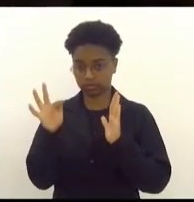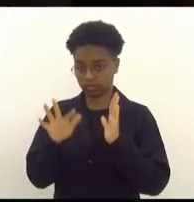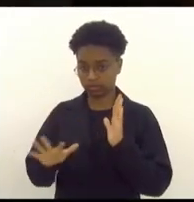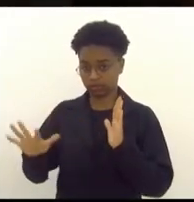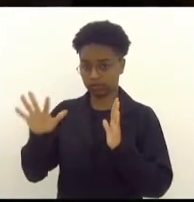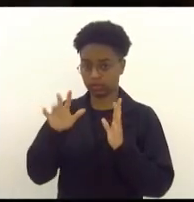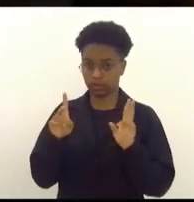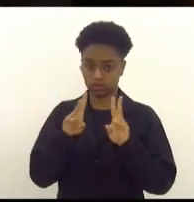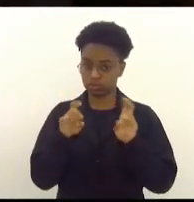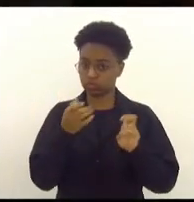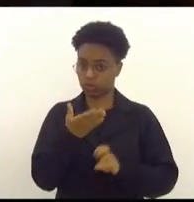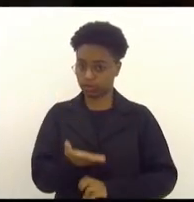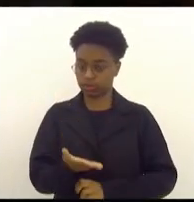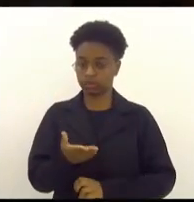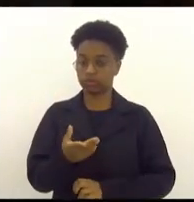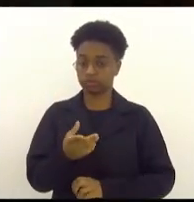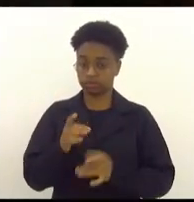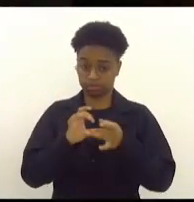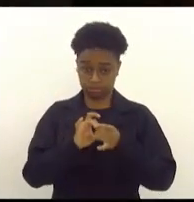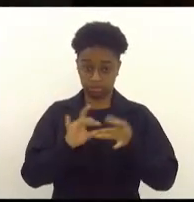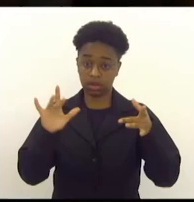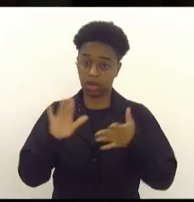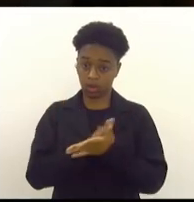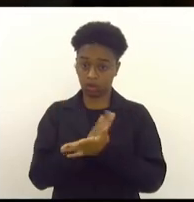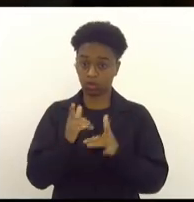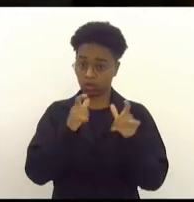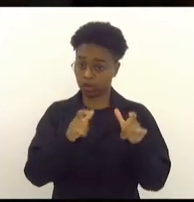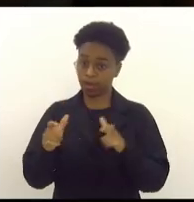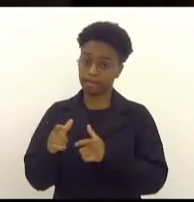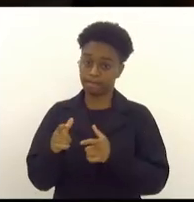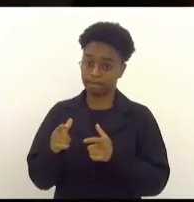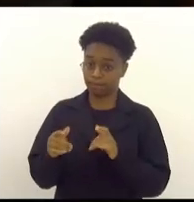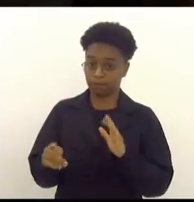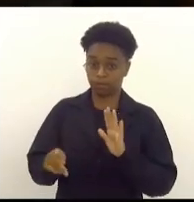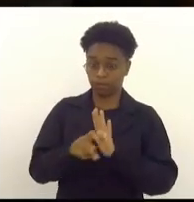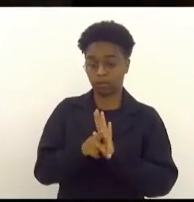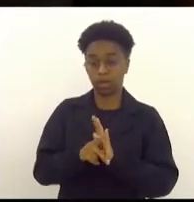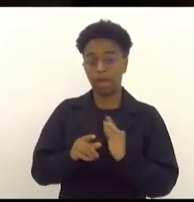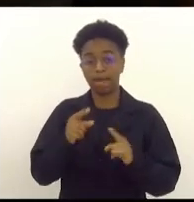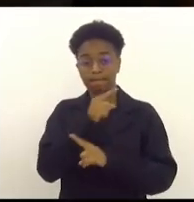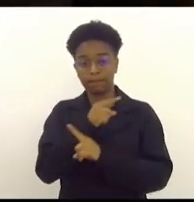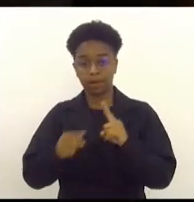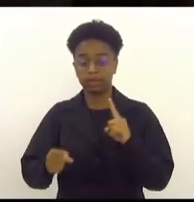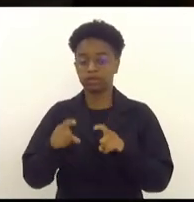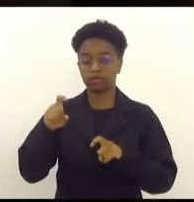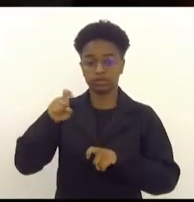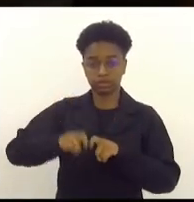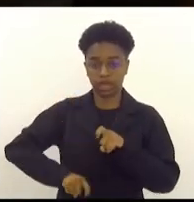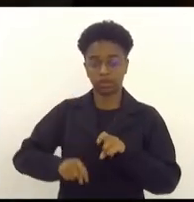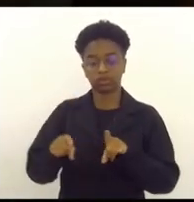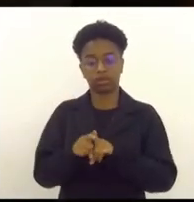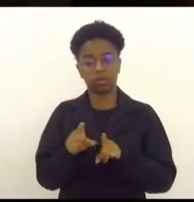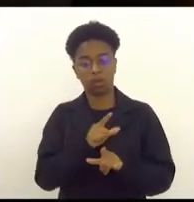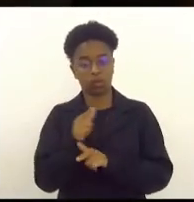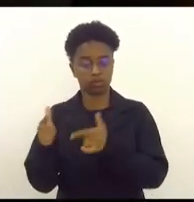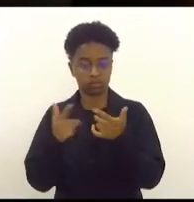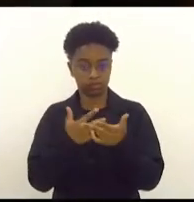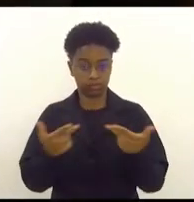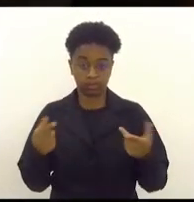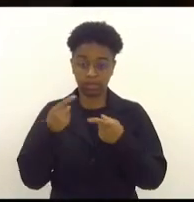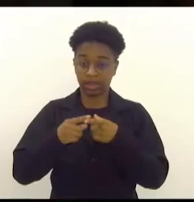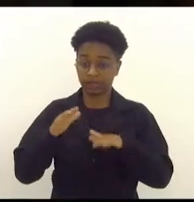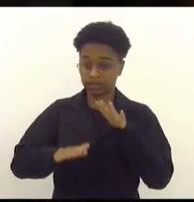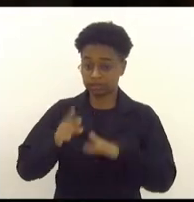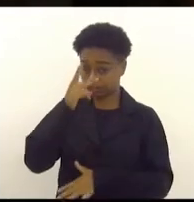sobre isso É admitido em espaços próprios vedado sexo e todas as coisas que às vezes as pessoas